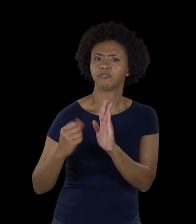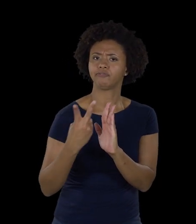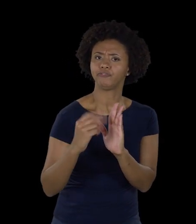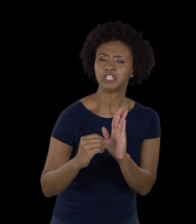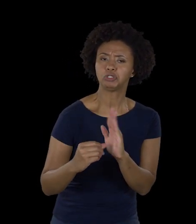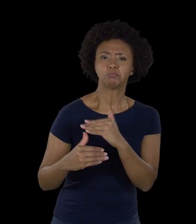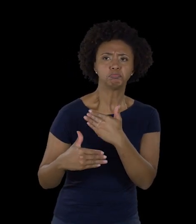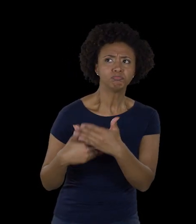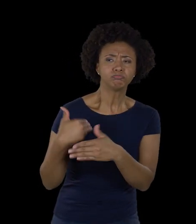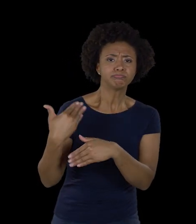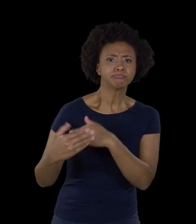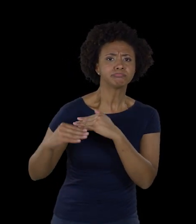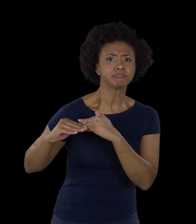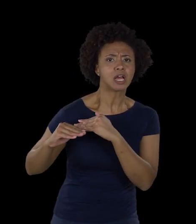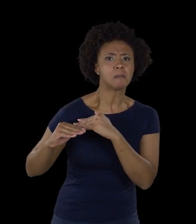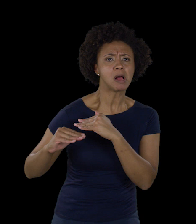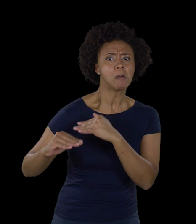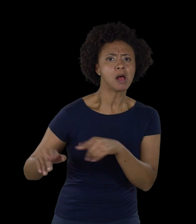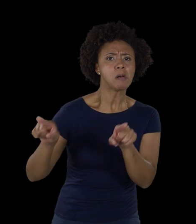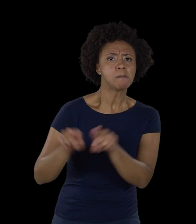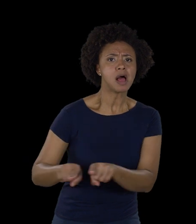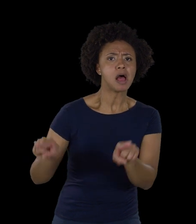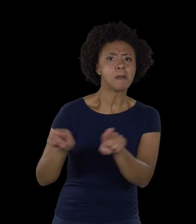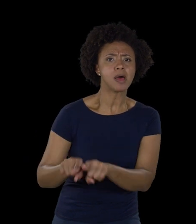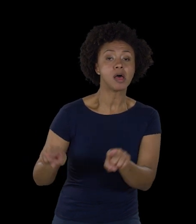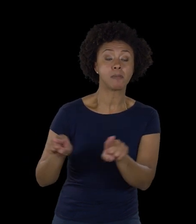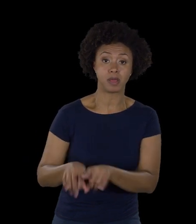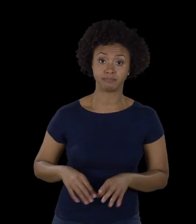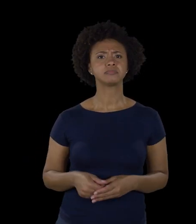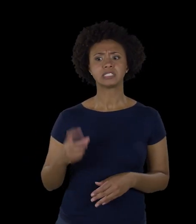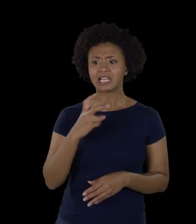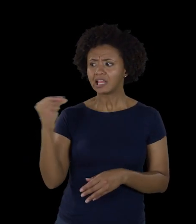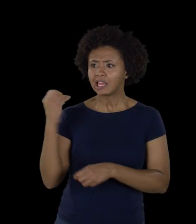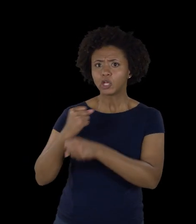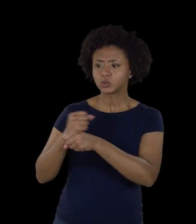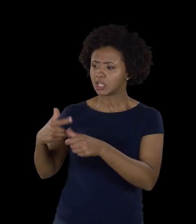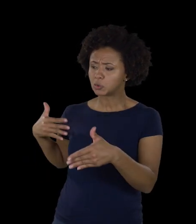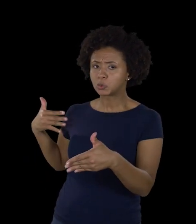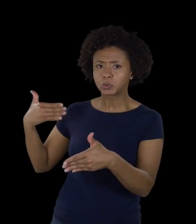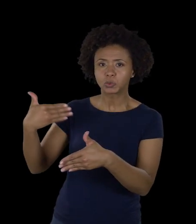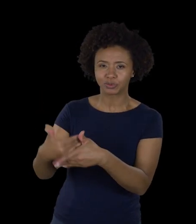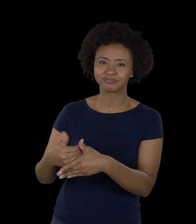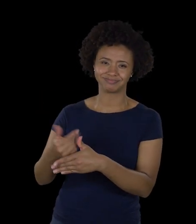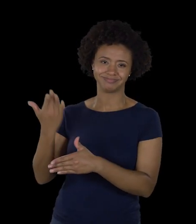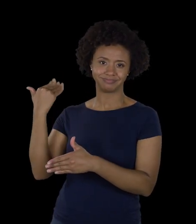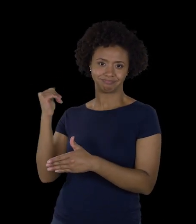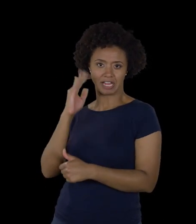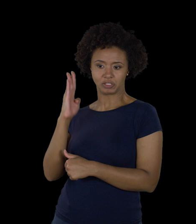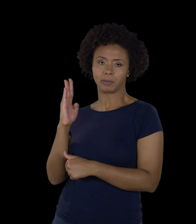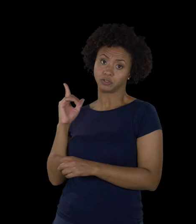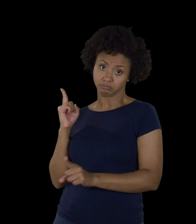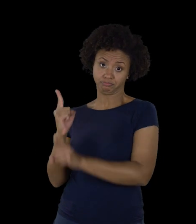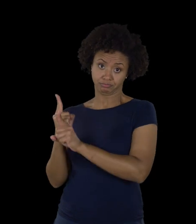que direciona a nossa economia. Passados mais de 500 anos desde o descobrimento do Brasil,